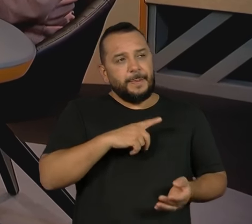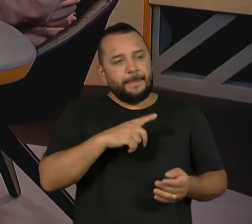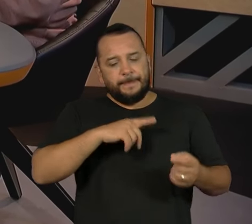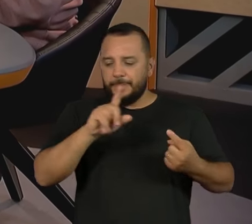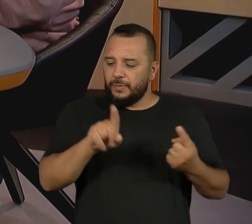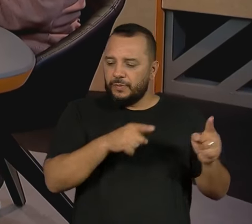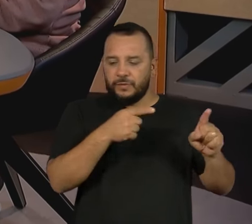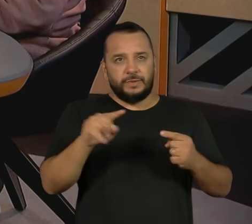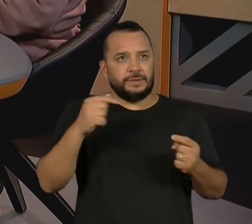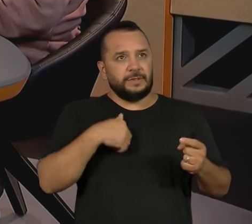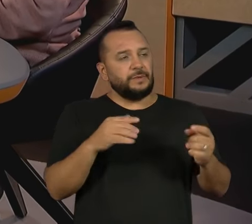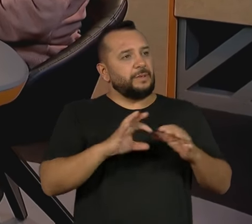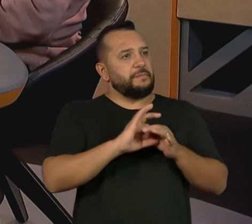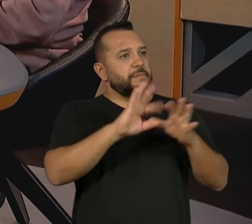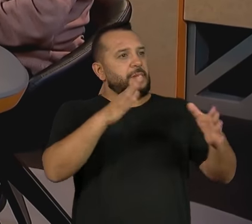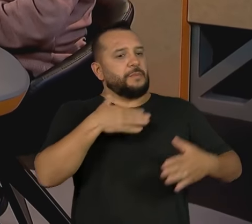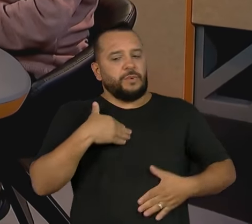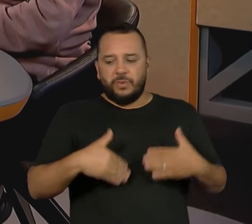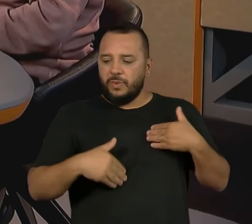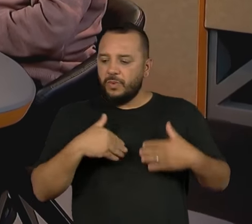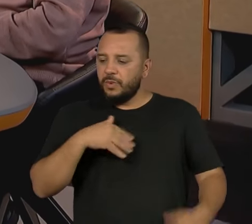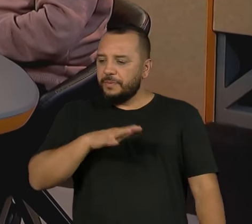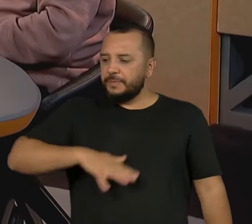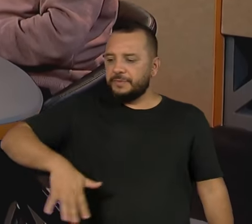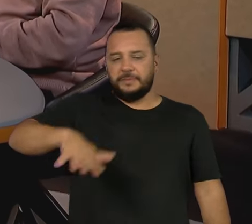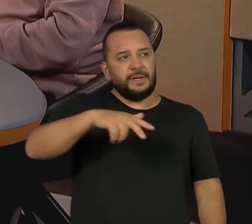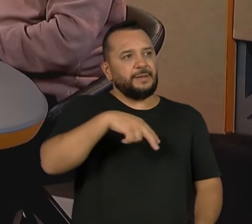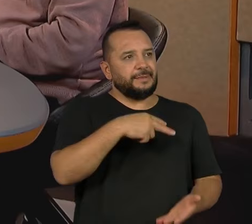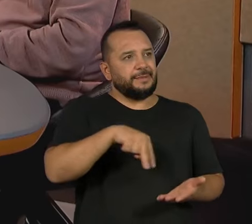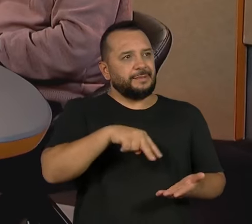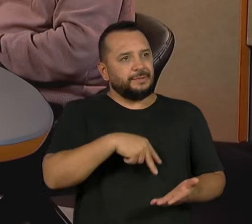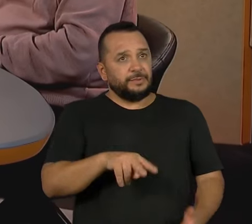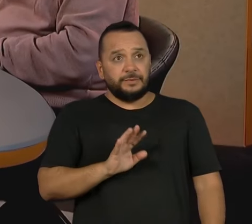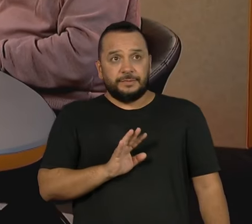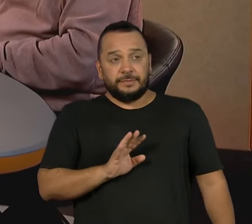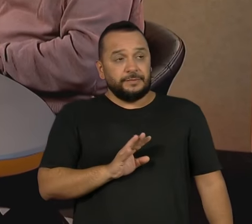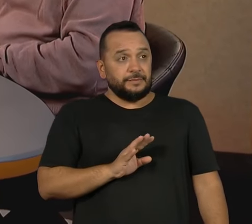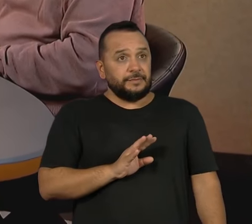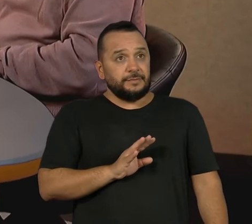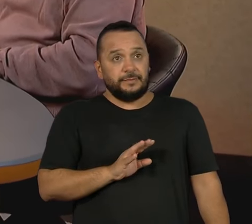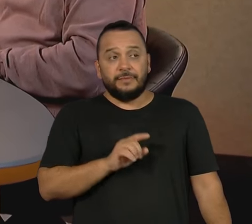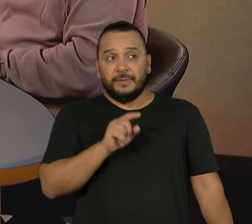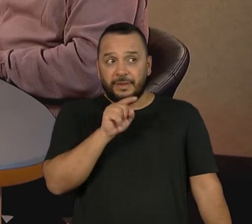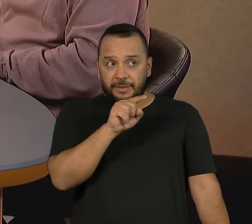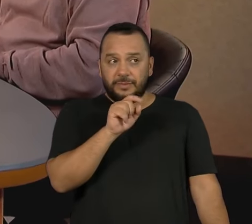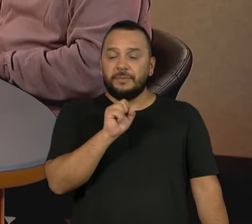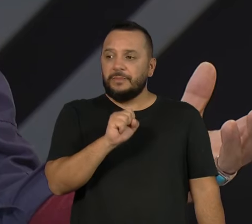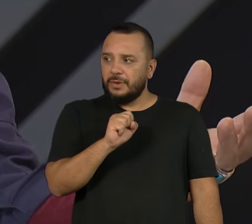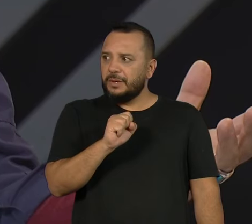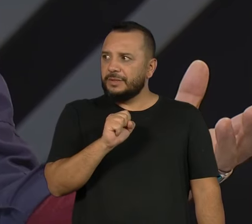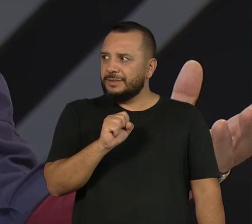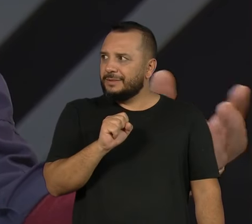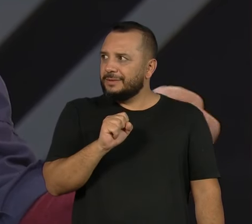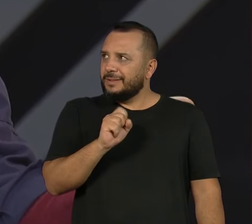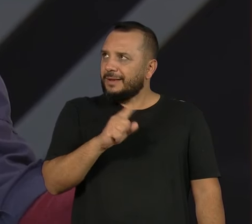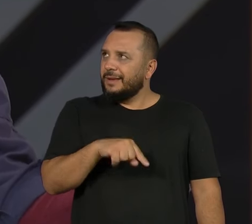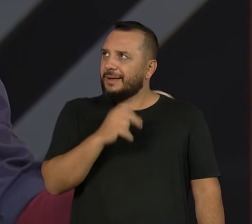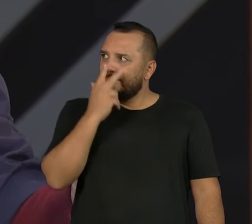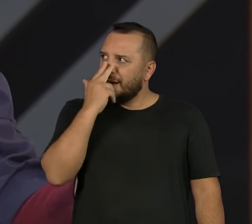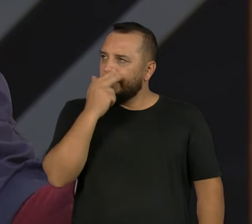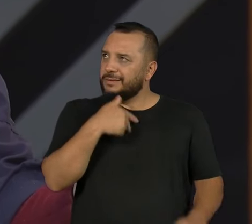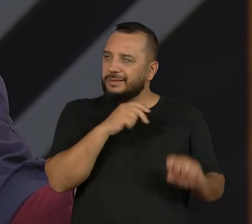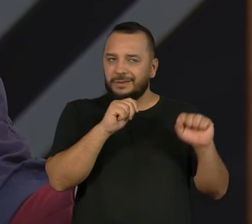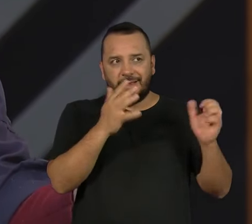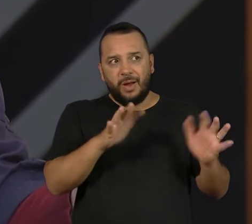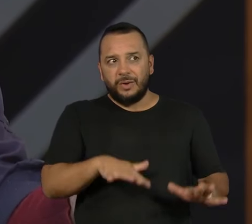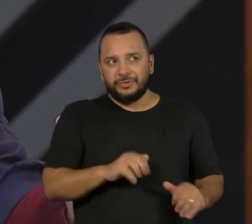música e eu libero meu corpo no espaço e danço. Isso pode ser caótico. Né? Então, o que é